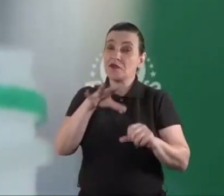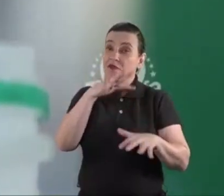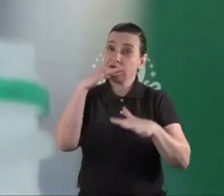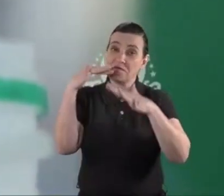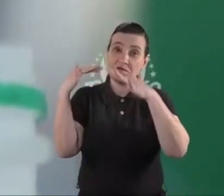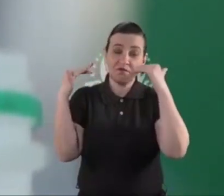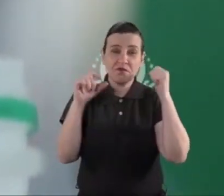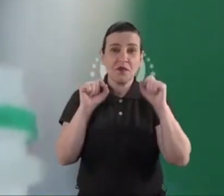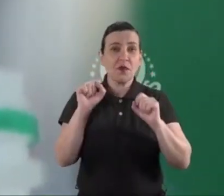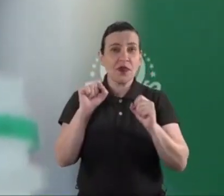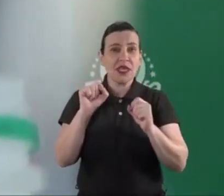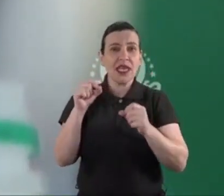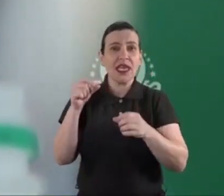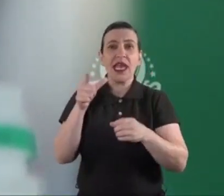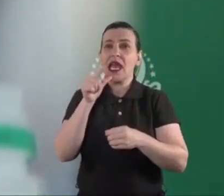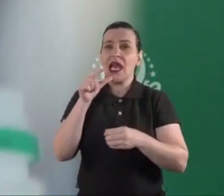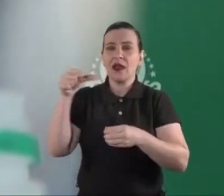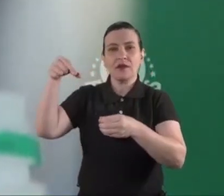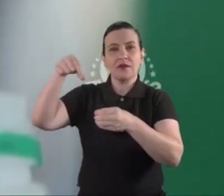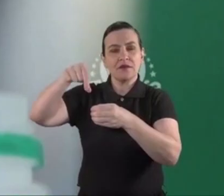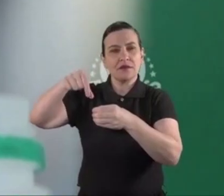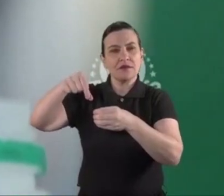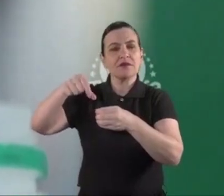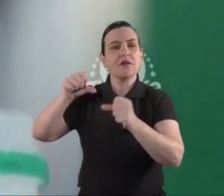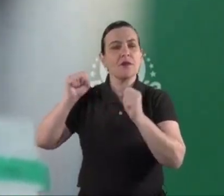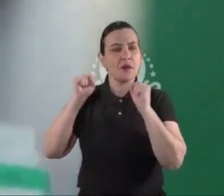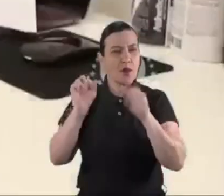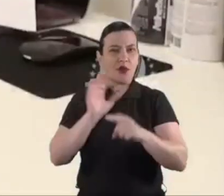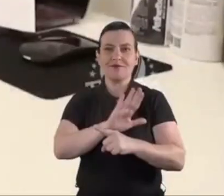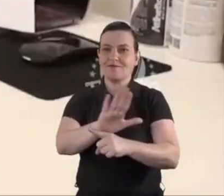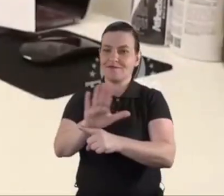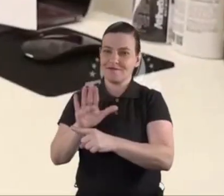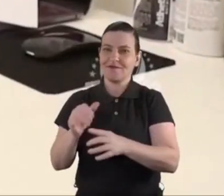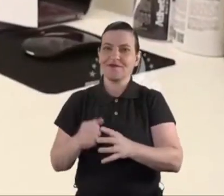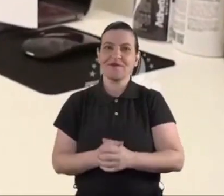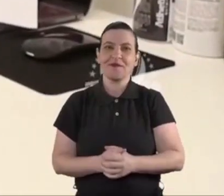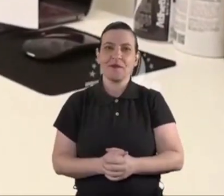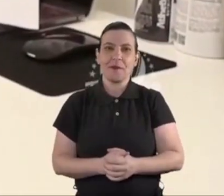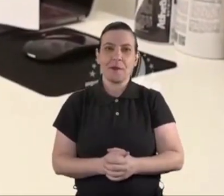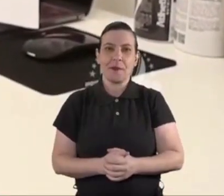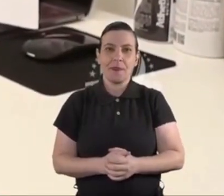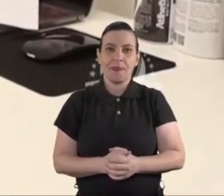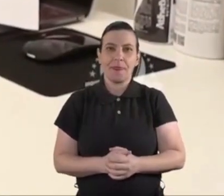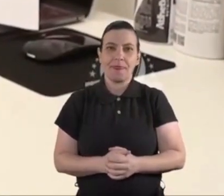pois uma gotinha num copo d'água também pode promover ganhos.